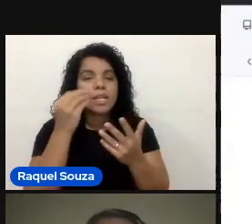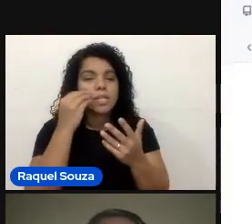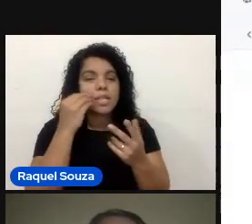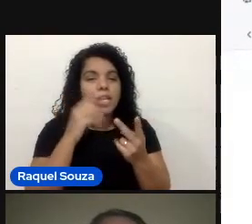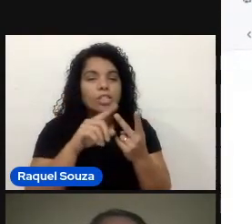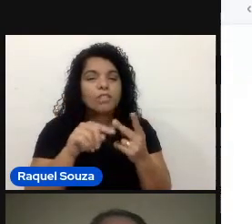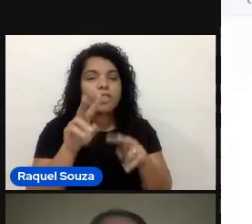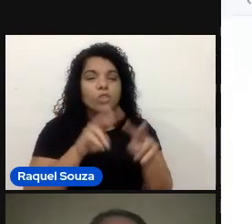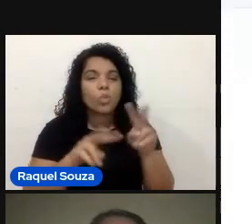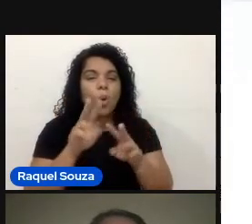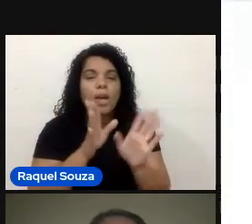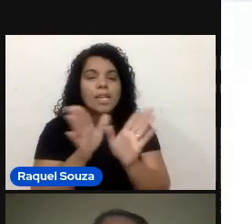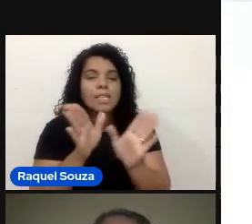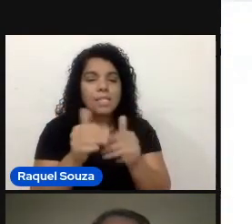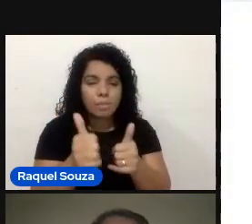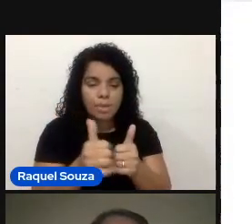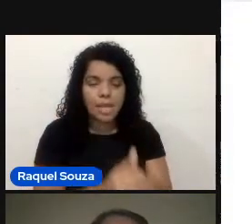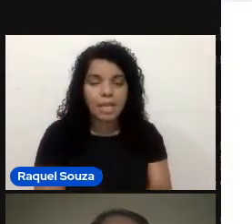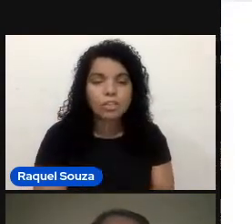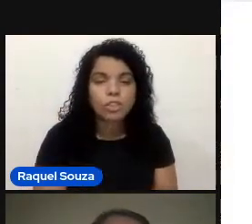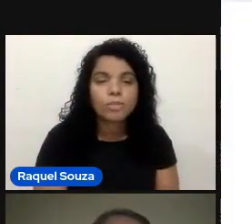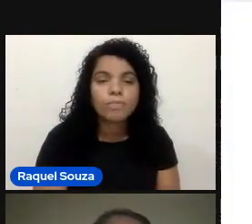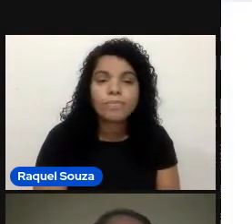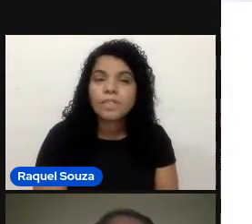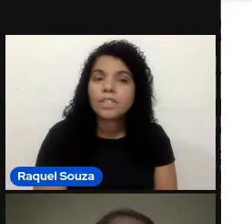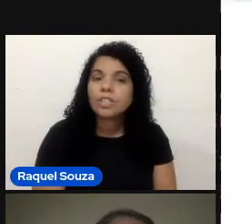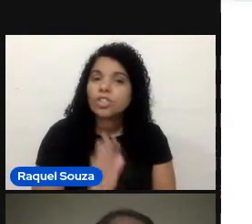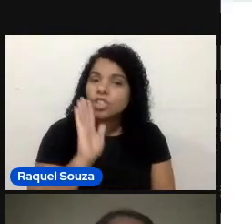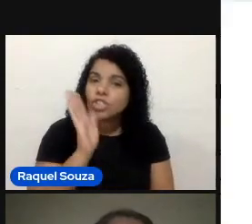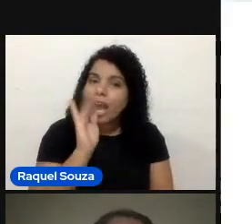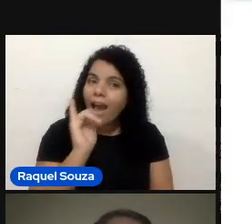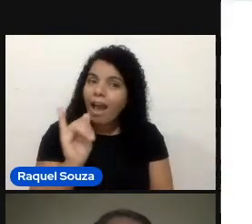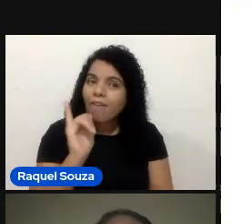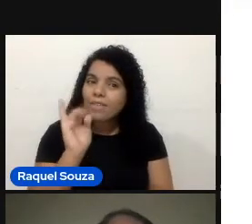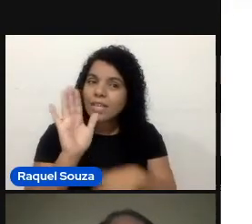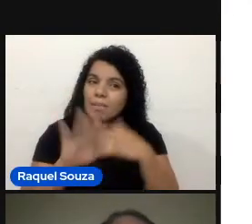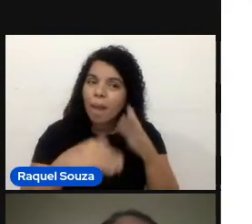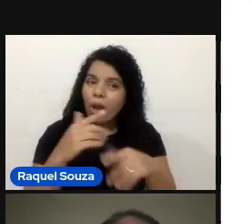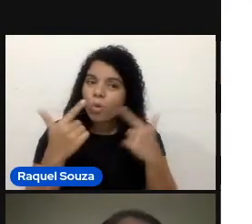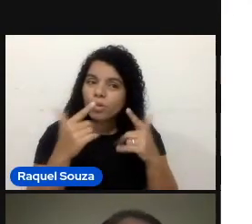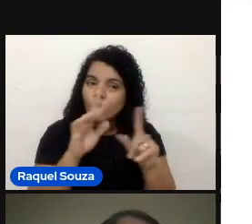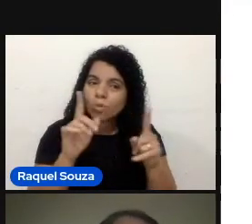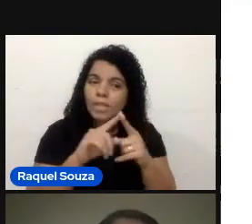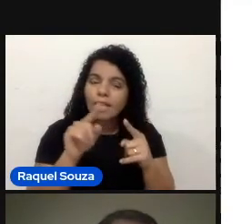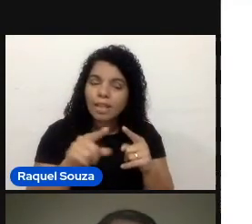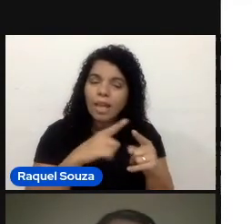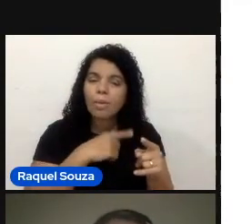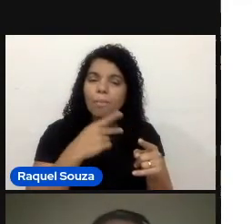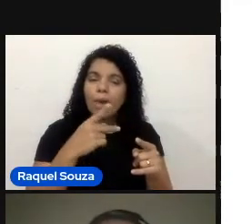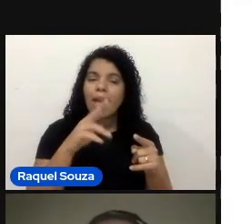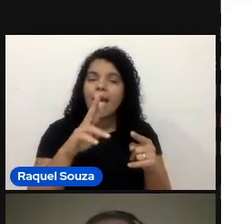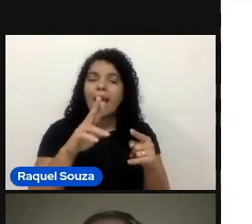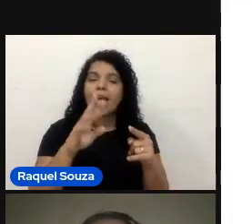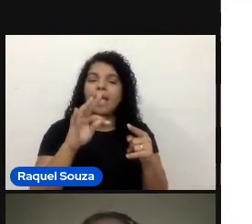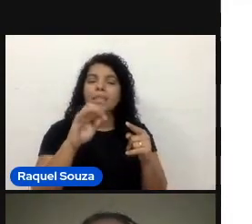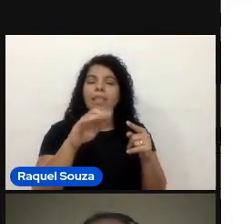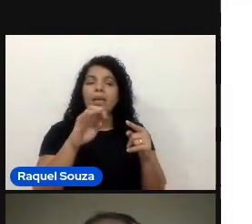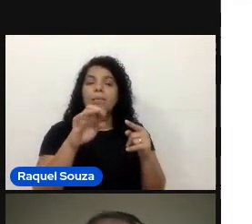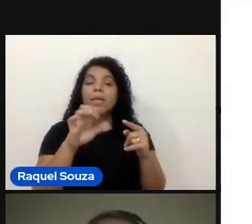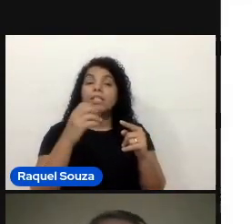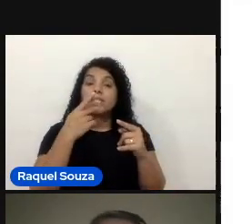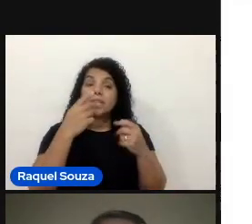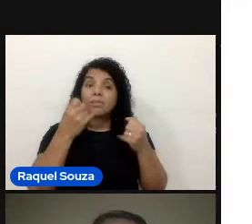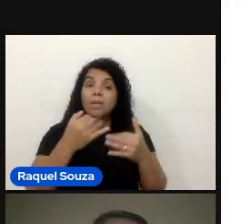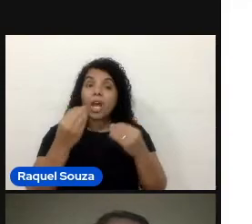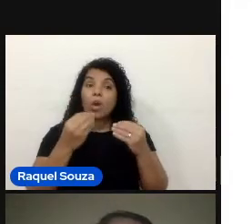acessibilidade. Eu já avisei, não é bagunça. Então, tem um PR template aqui, você tem que dizer como é que você testa as coisas, não